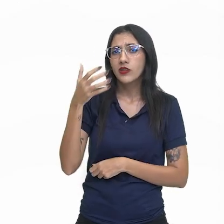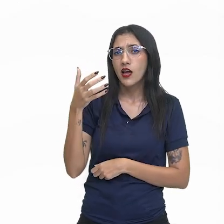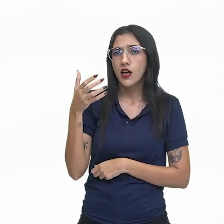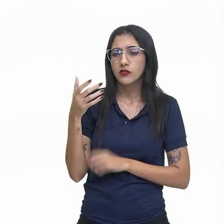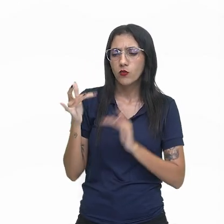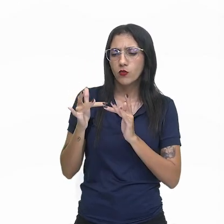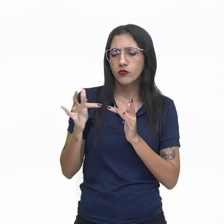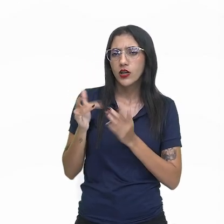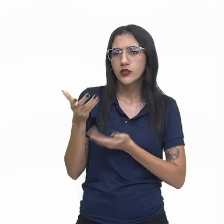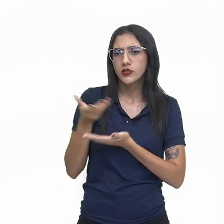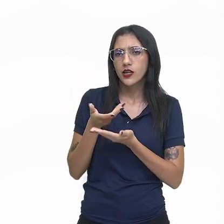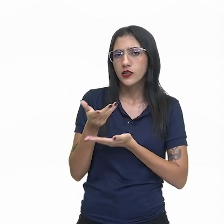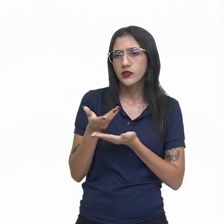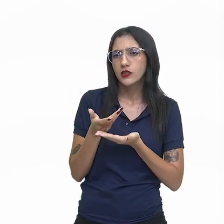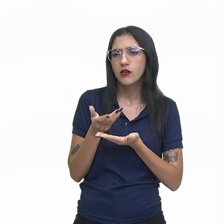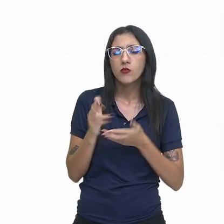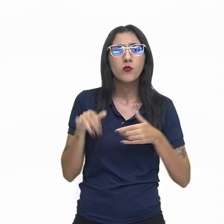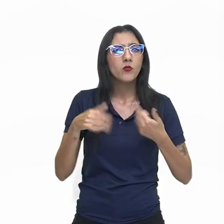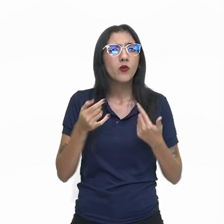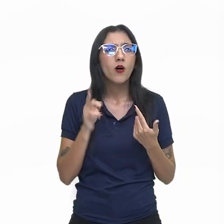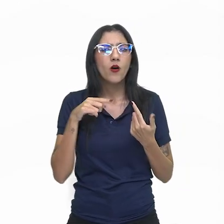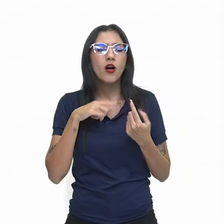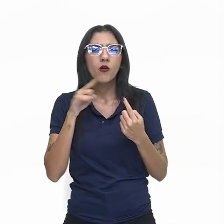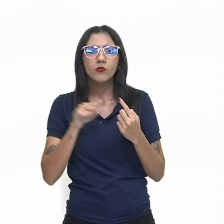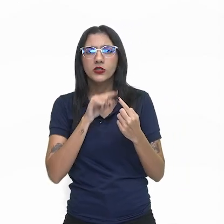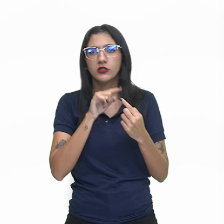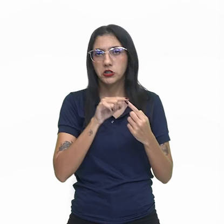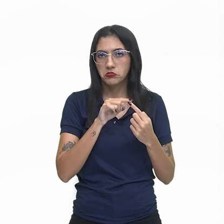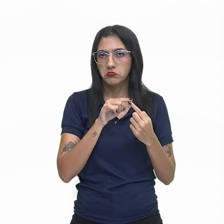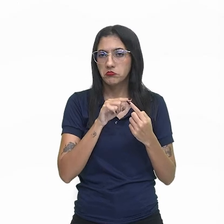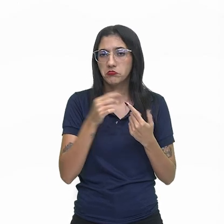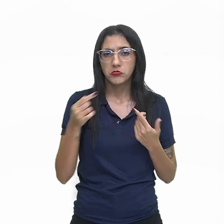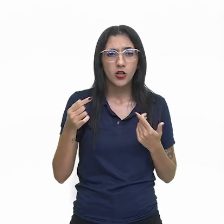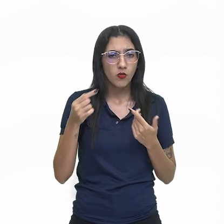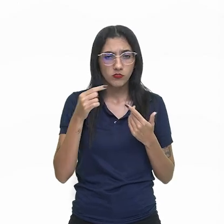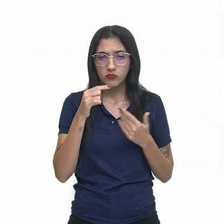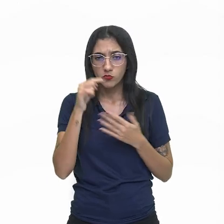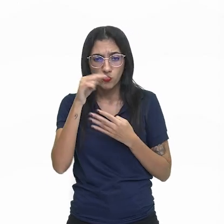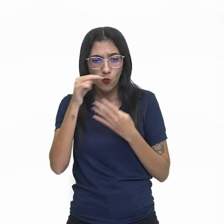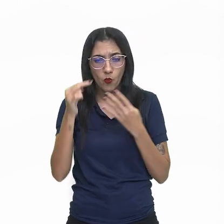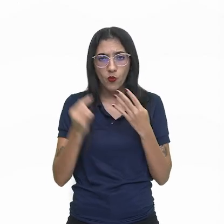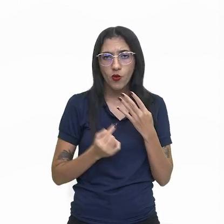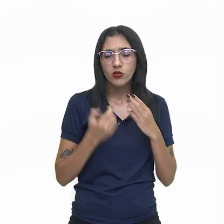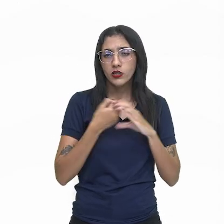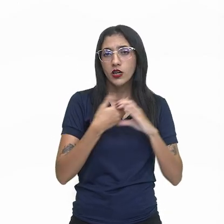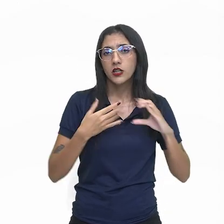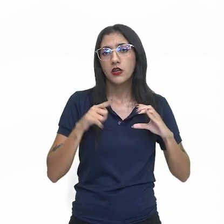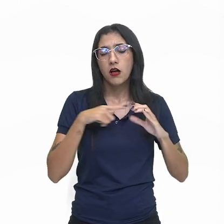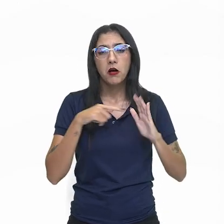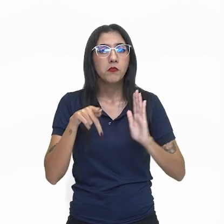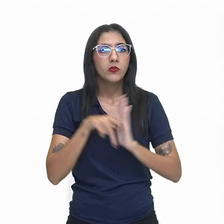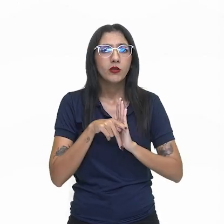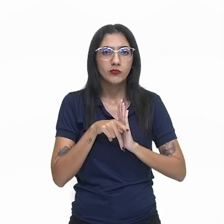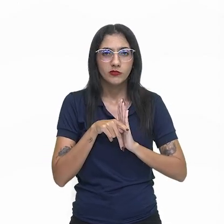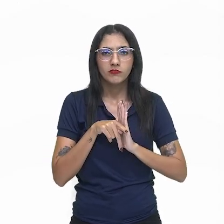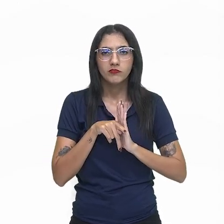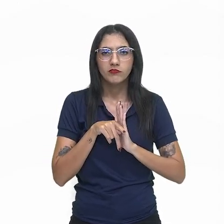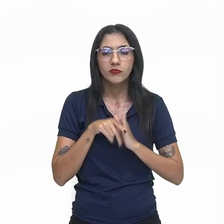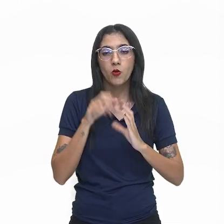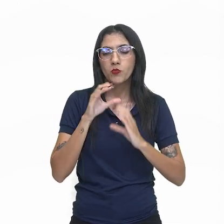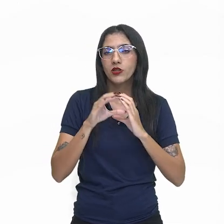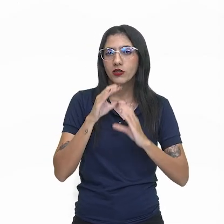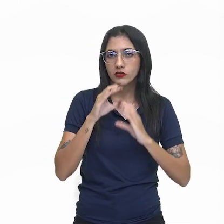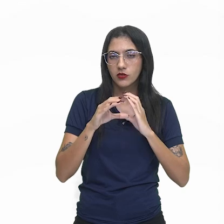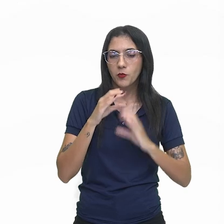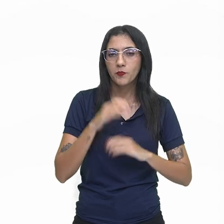interação, com que finalidade, tudo isso faz parte do discurso, porque não